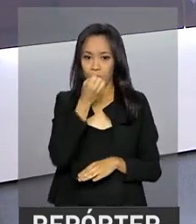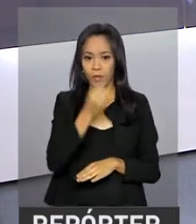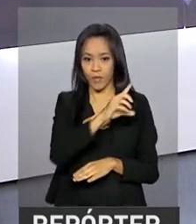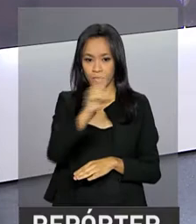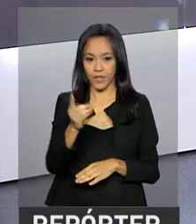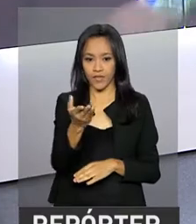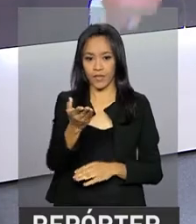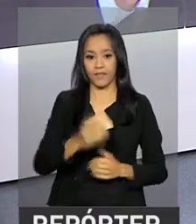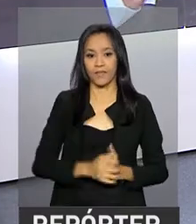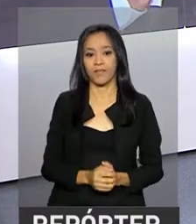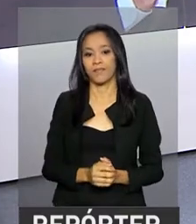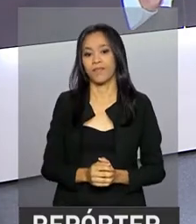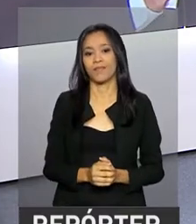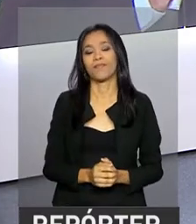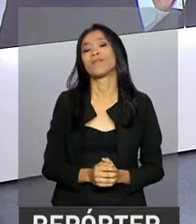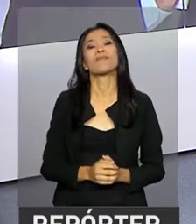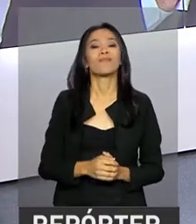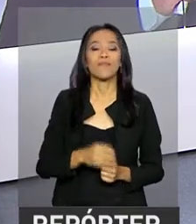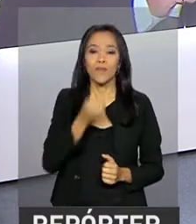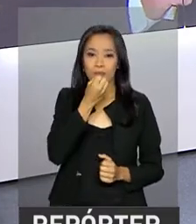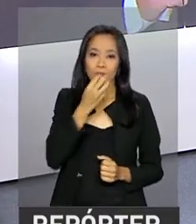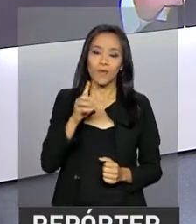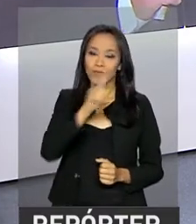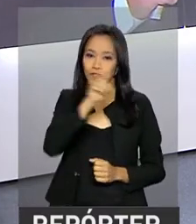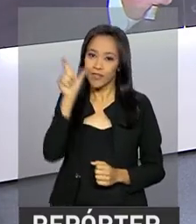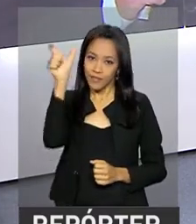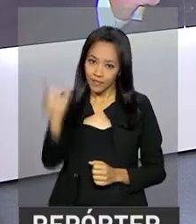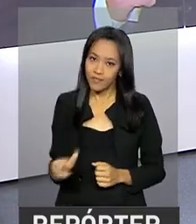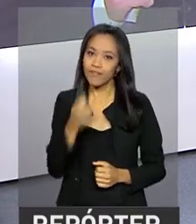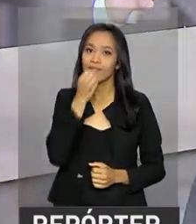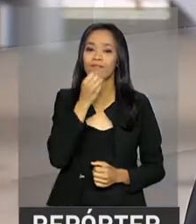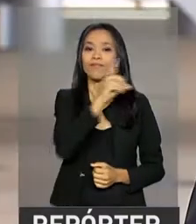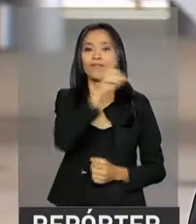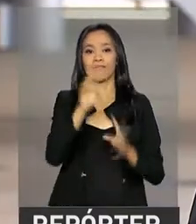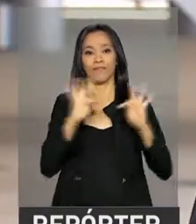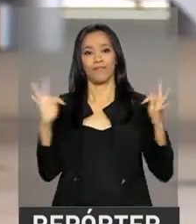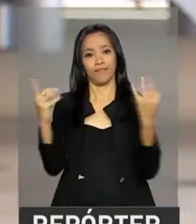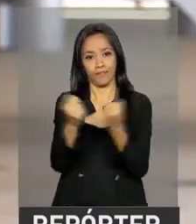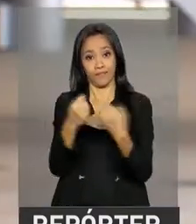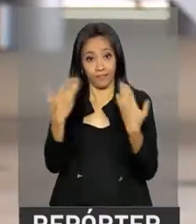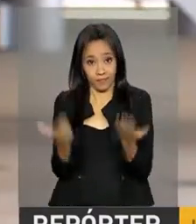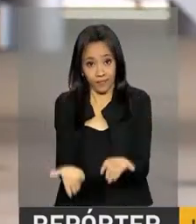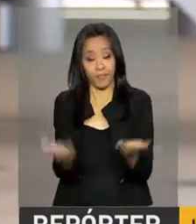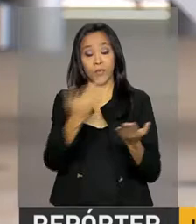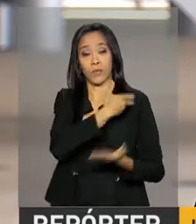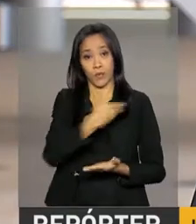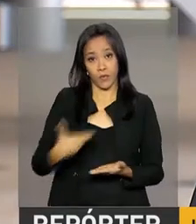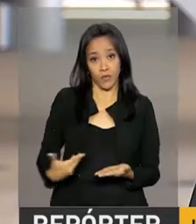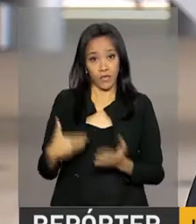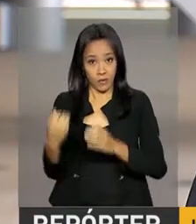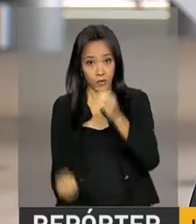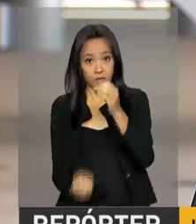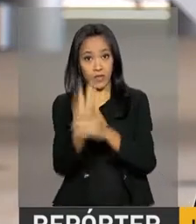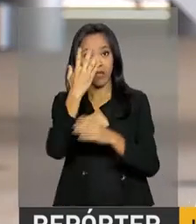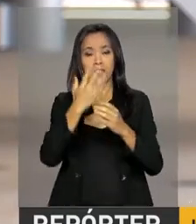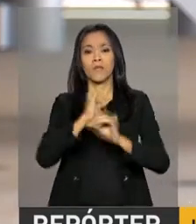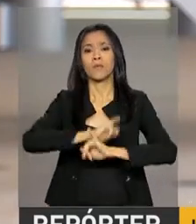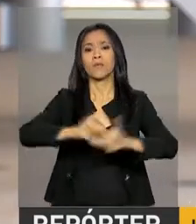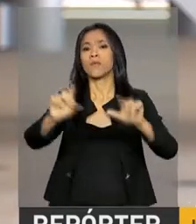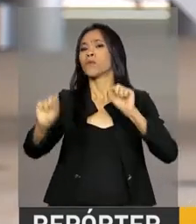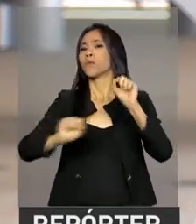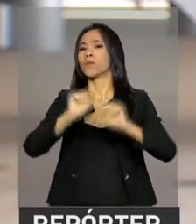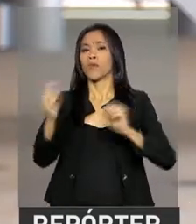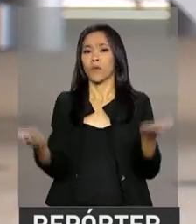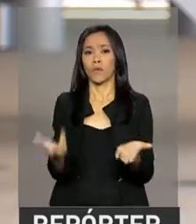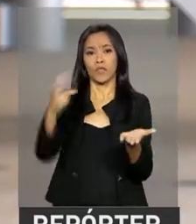dia. Oi, Leandro, bom dia para você também, bom dia a todos. Olha, o governo então lança agora pela manhã a primeira